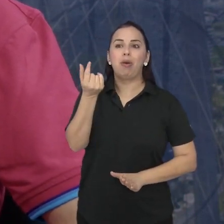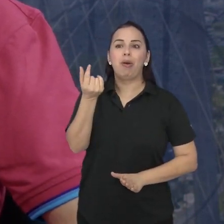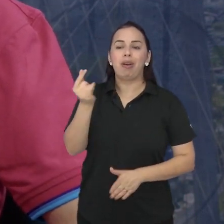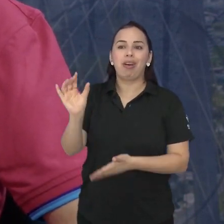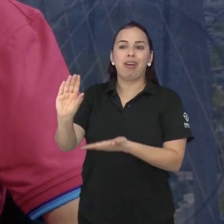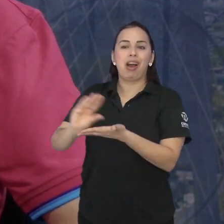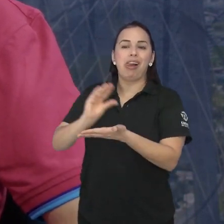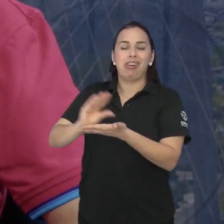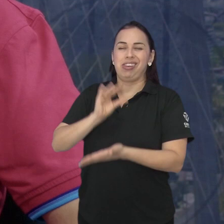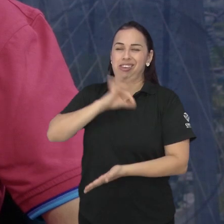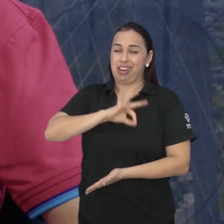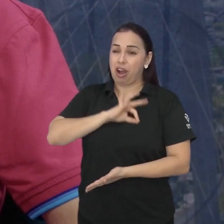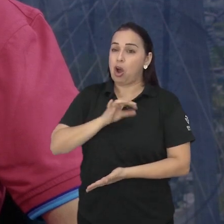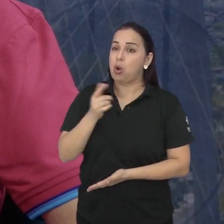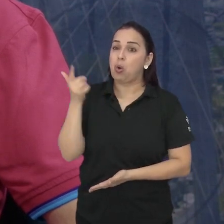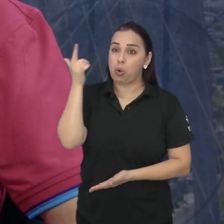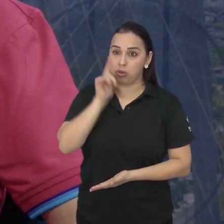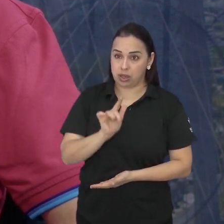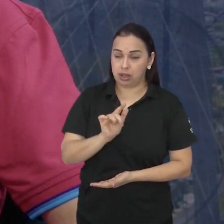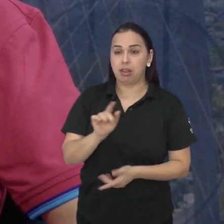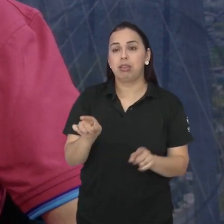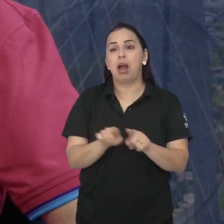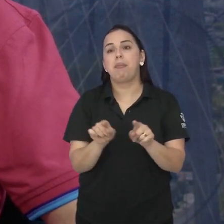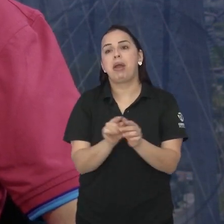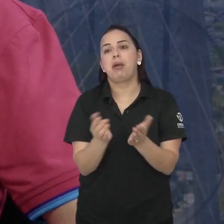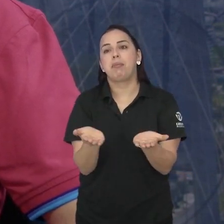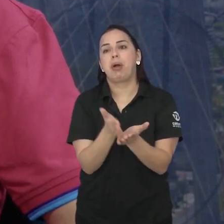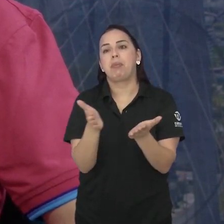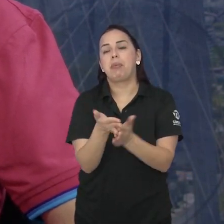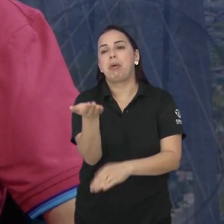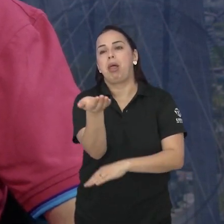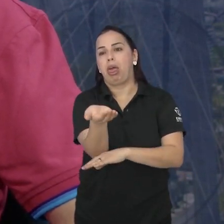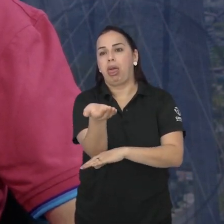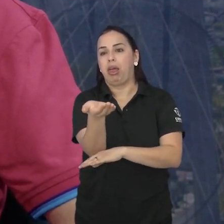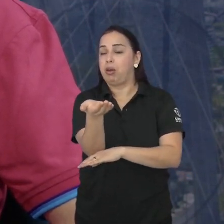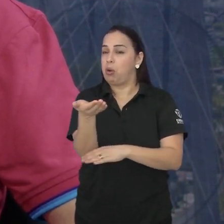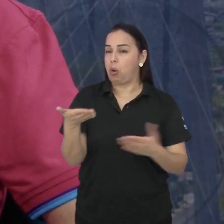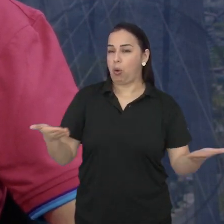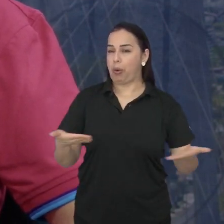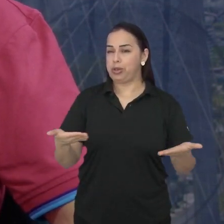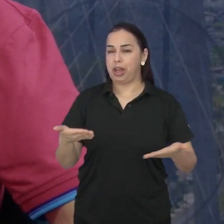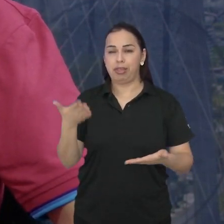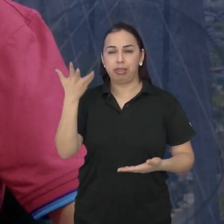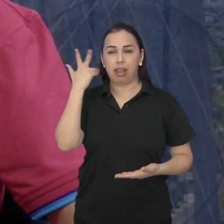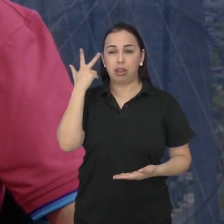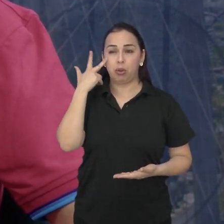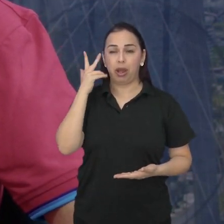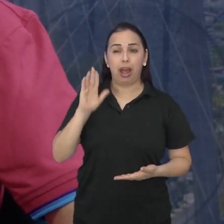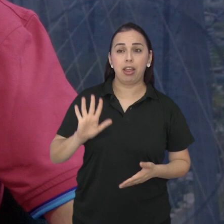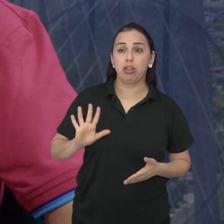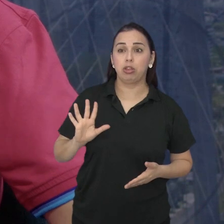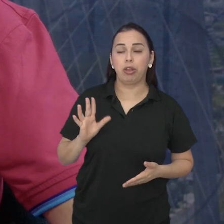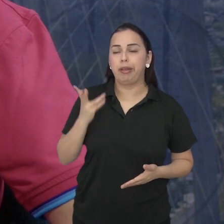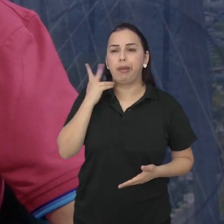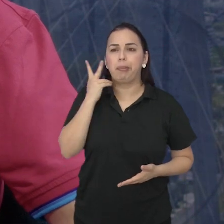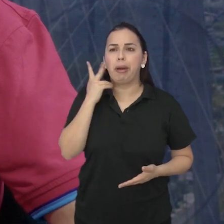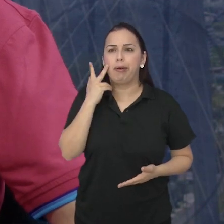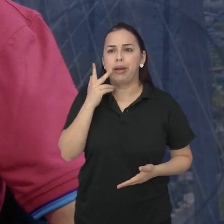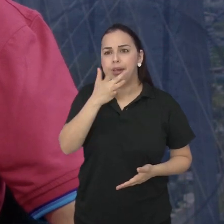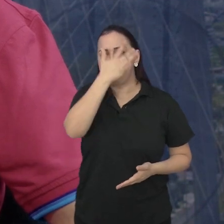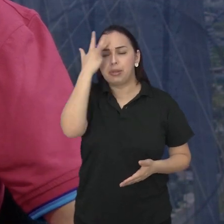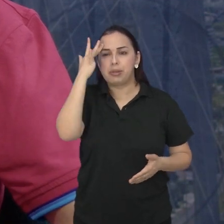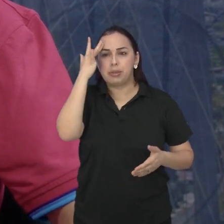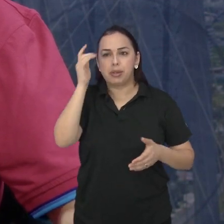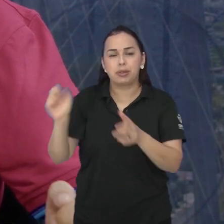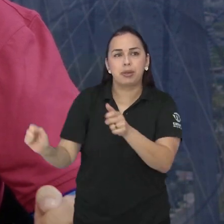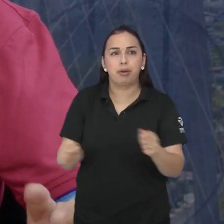de sobrevivência. Também a mendicância que muitos vão praticar. Hoje é natural não, mas é comum nós